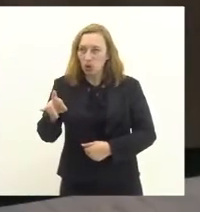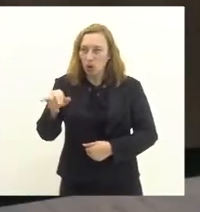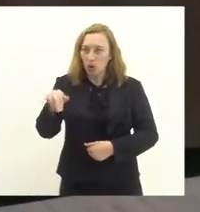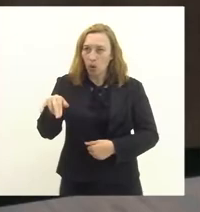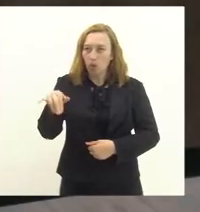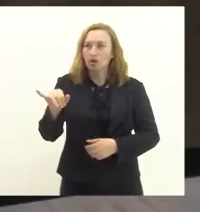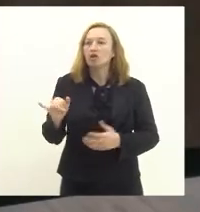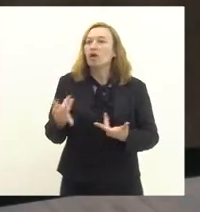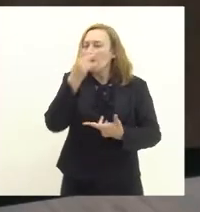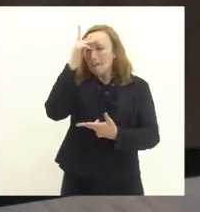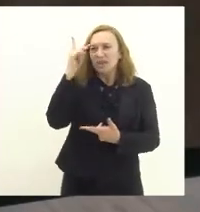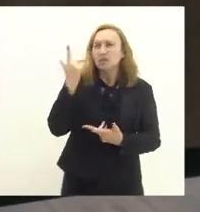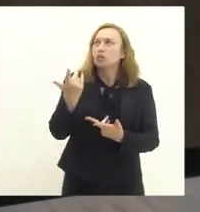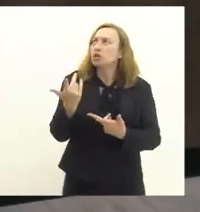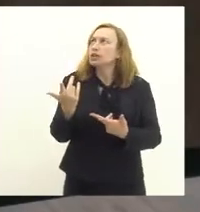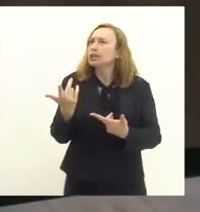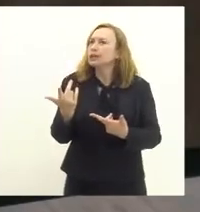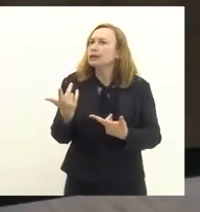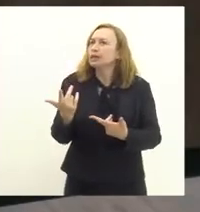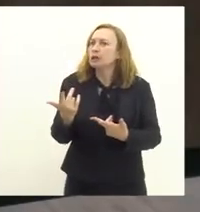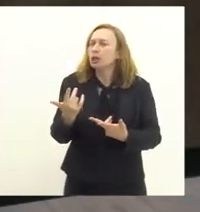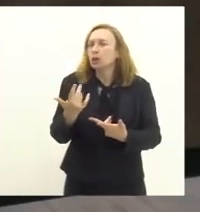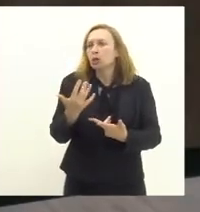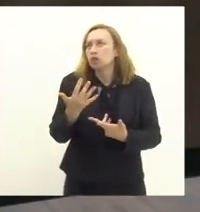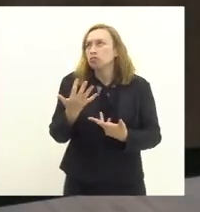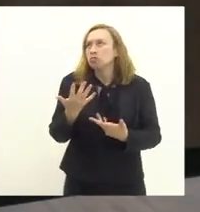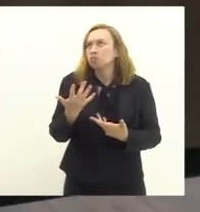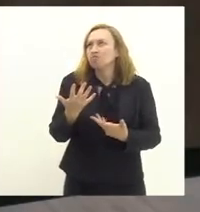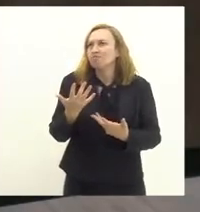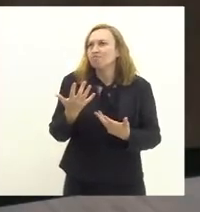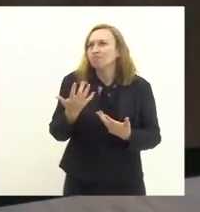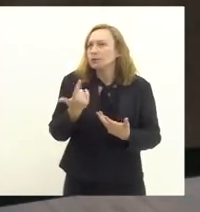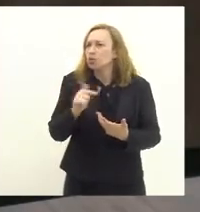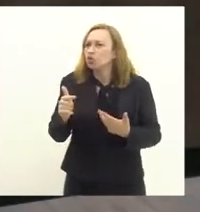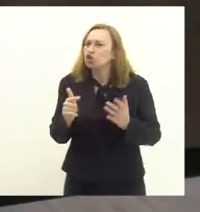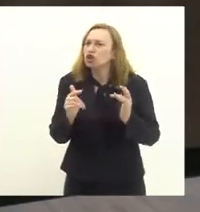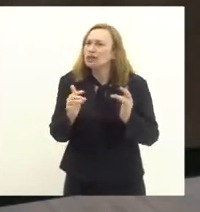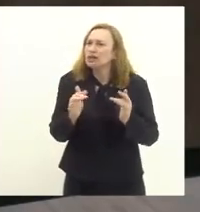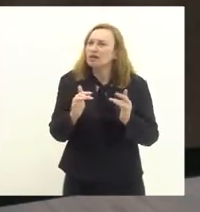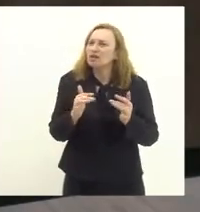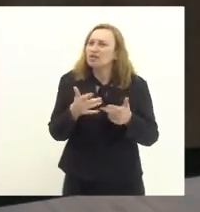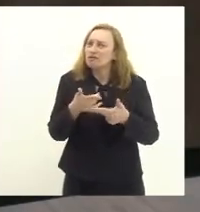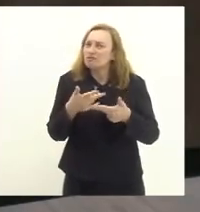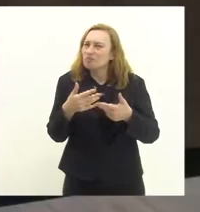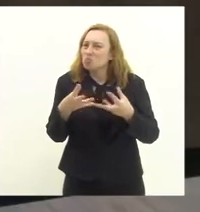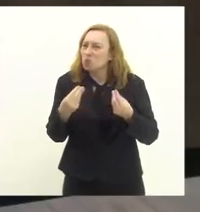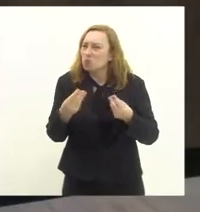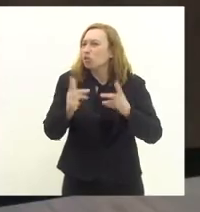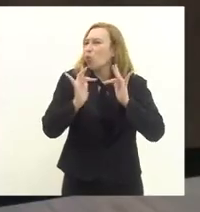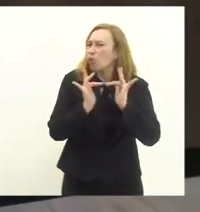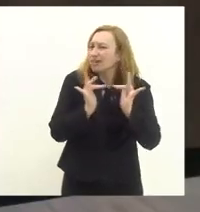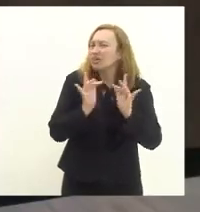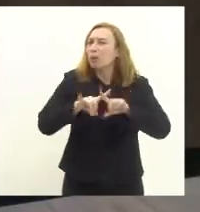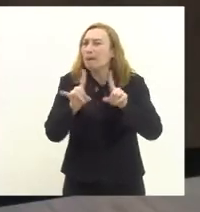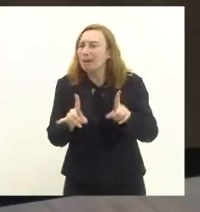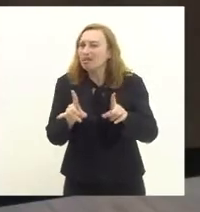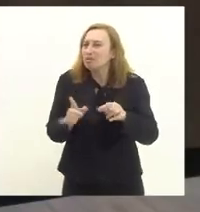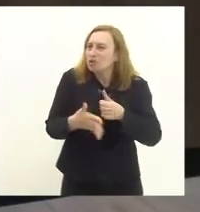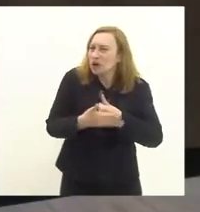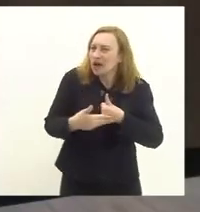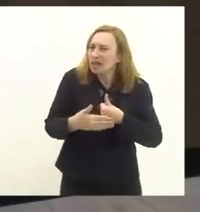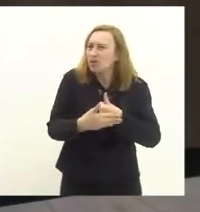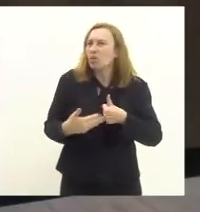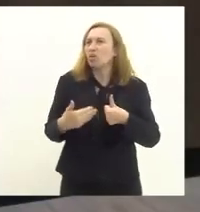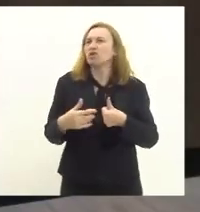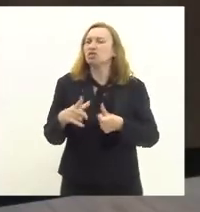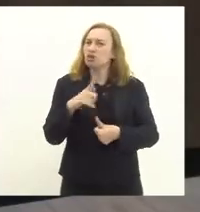registro, porque foi uma das pessoas que eu não tinha convivência, mas uma das pessoas mais carinhosas, gentis e cordiais que eu tive a